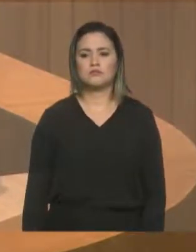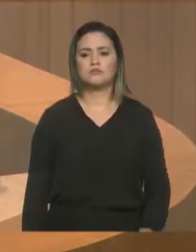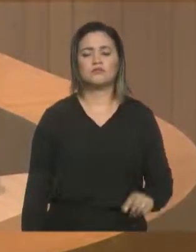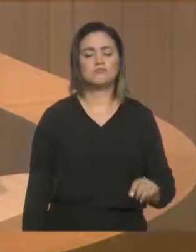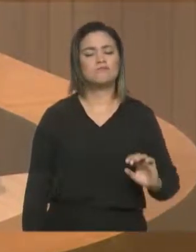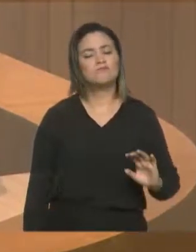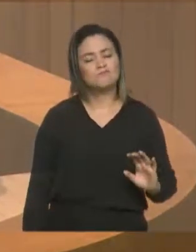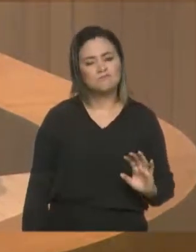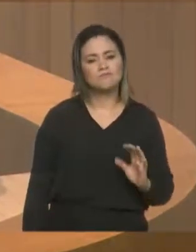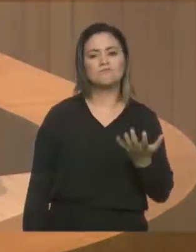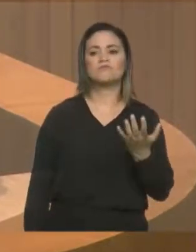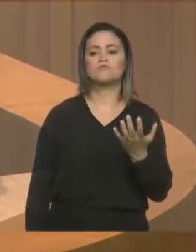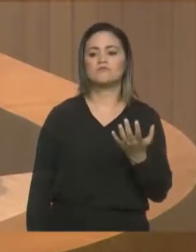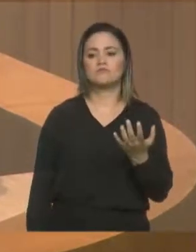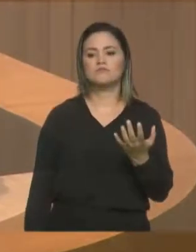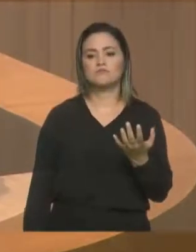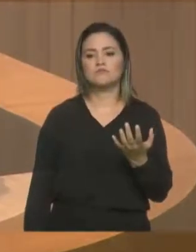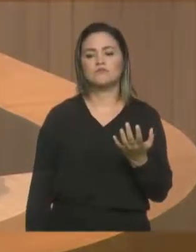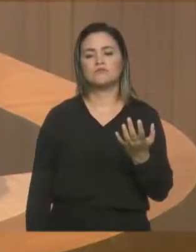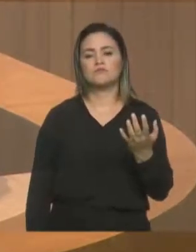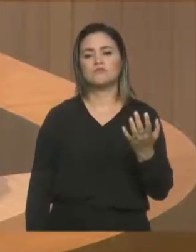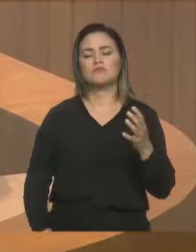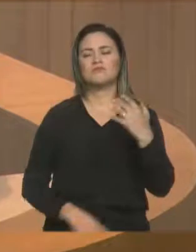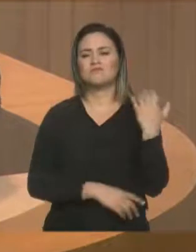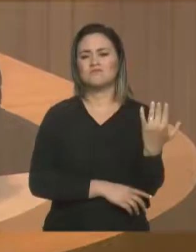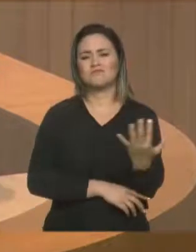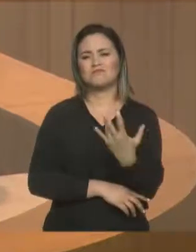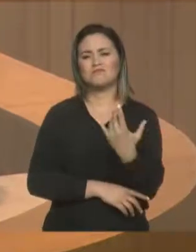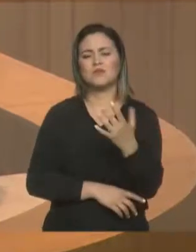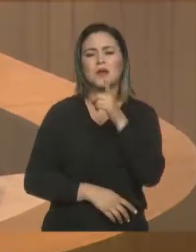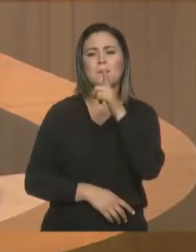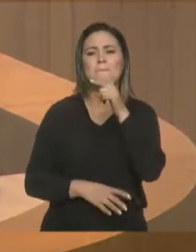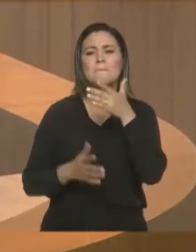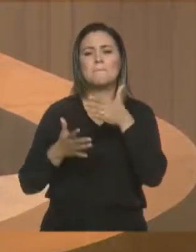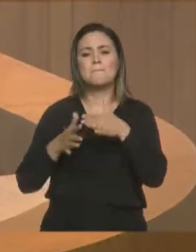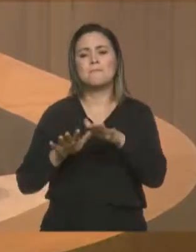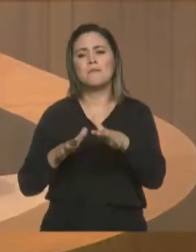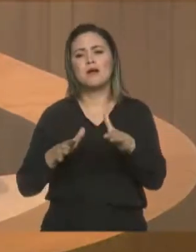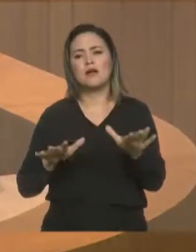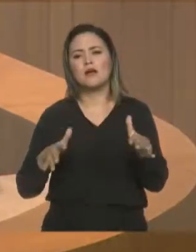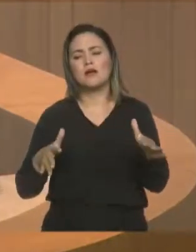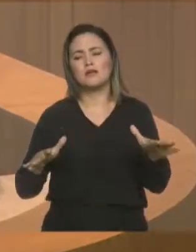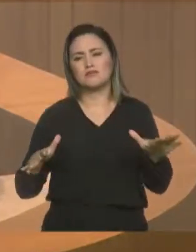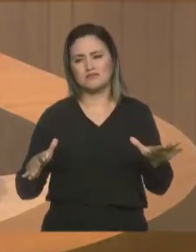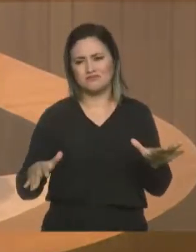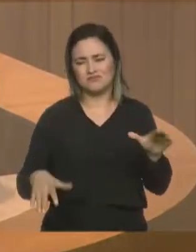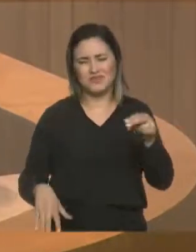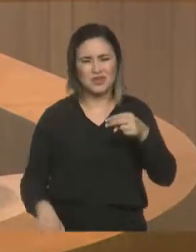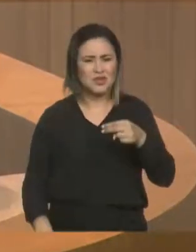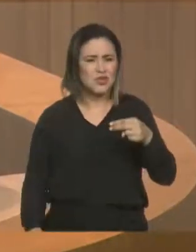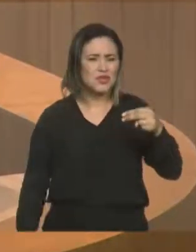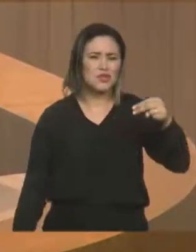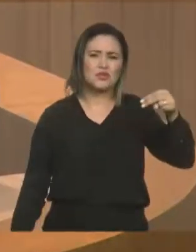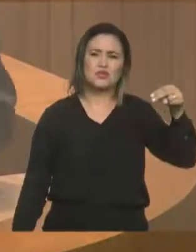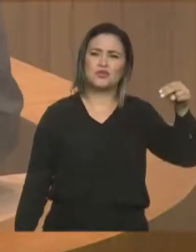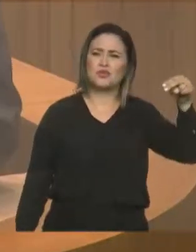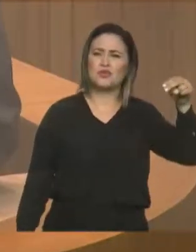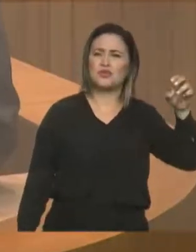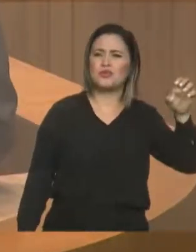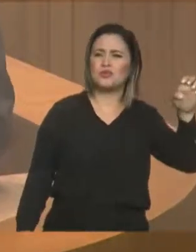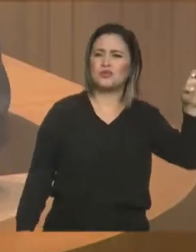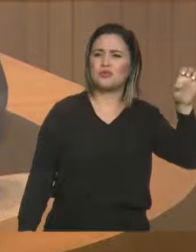ecológica e ambiental que está ocorrendo em todo o nosso Nordeste, que é esse derramamento de óleo.